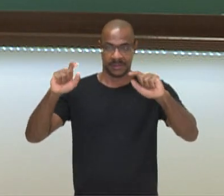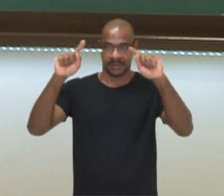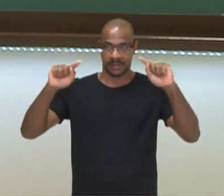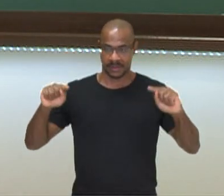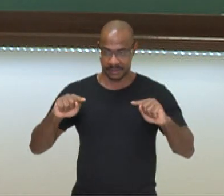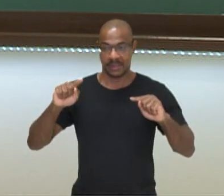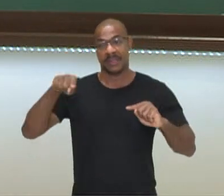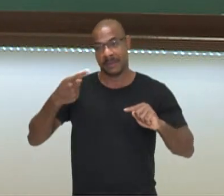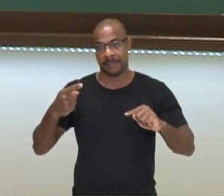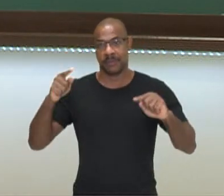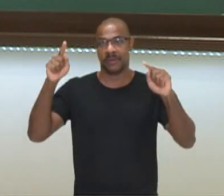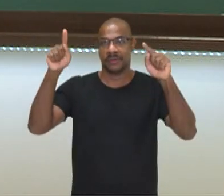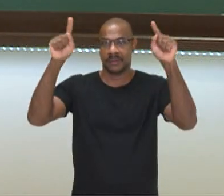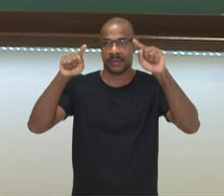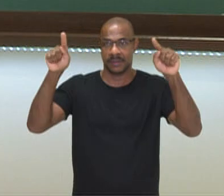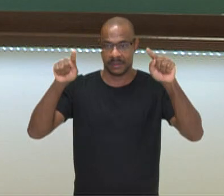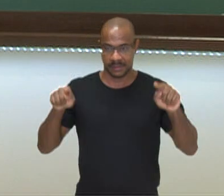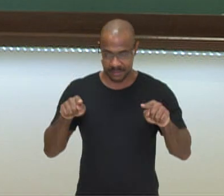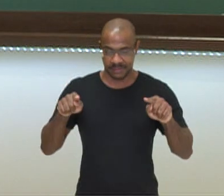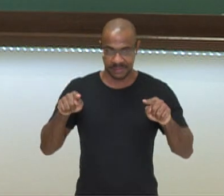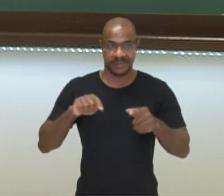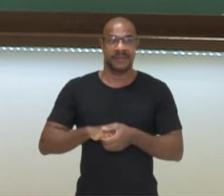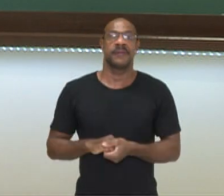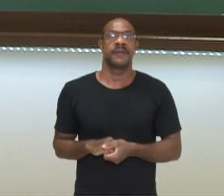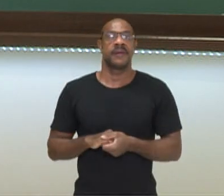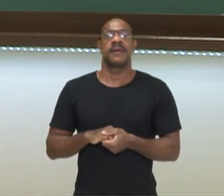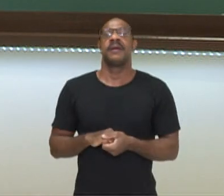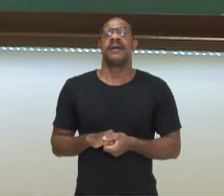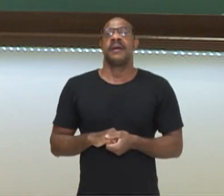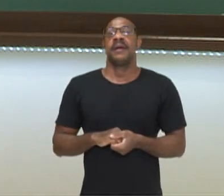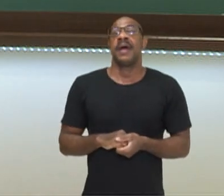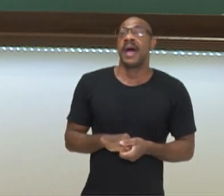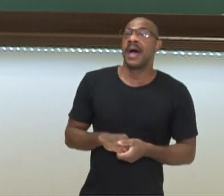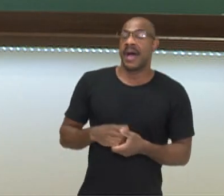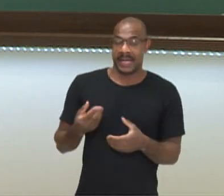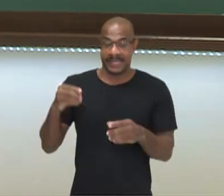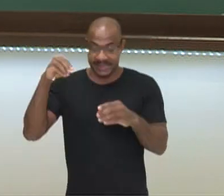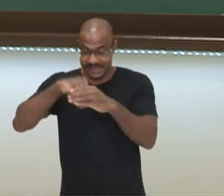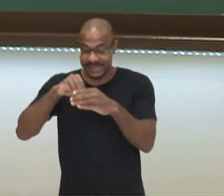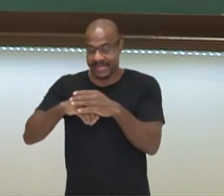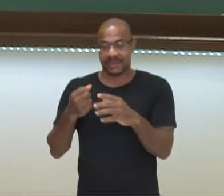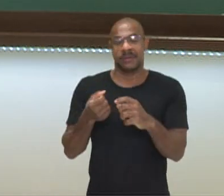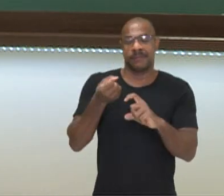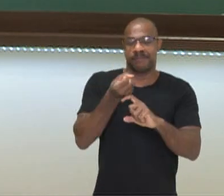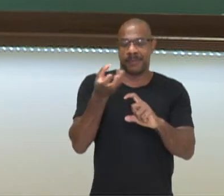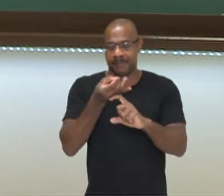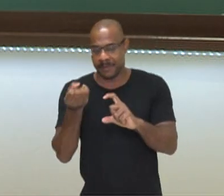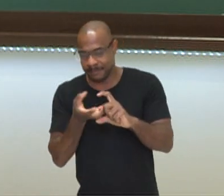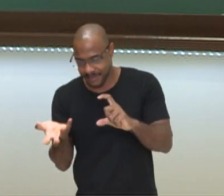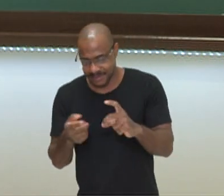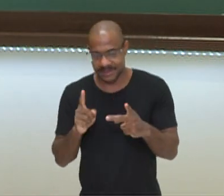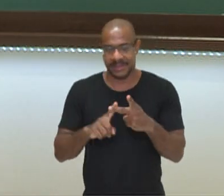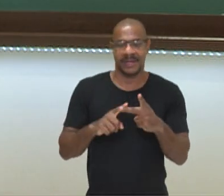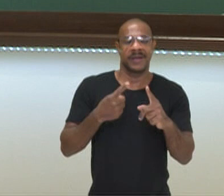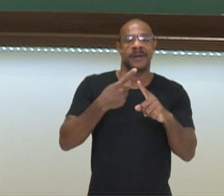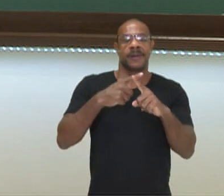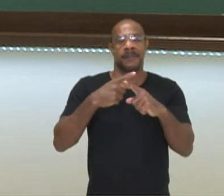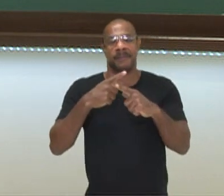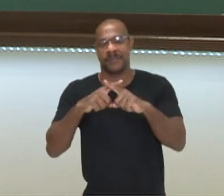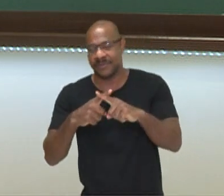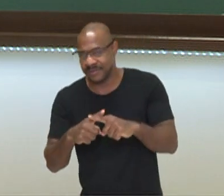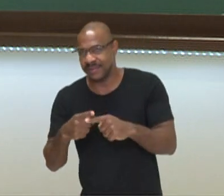chaves. Primeiro potenciação, depois multiplicação e divisão, depois adição e subtração. Então, olha